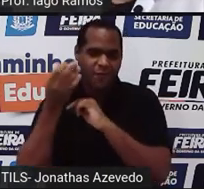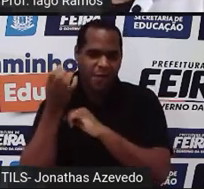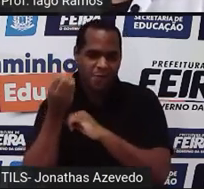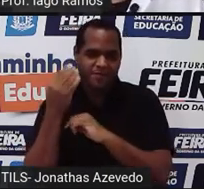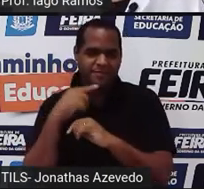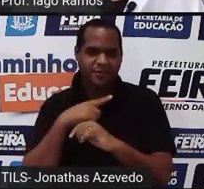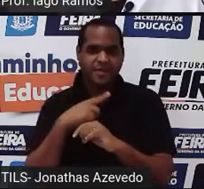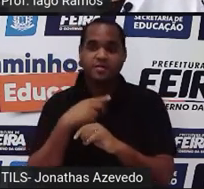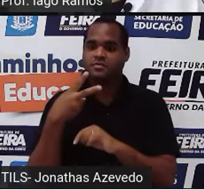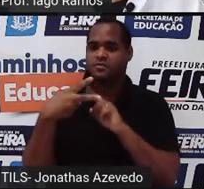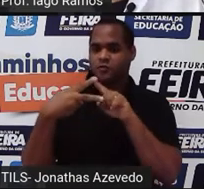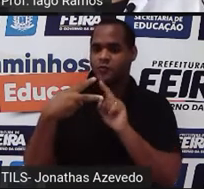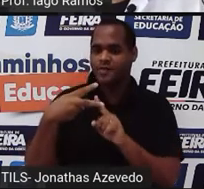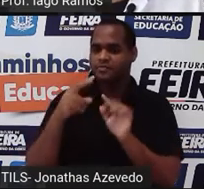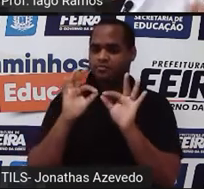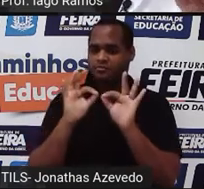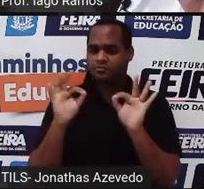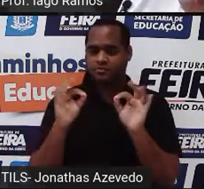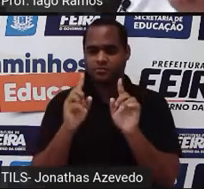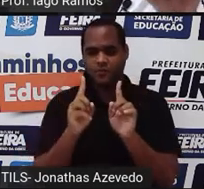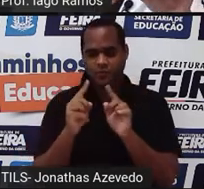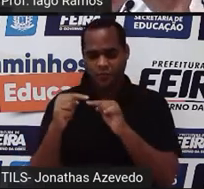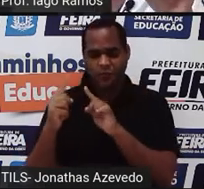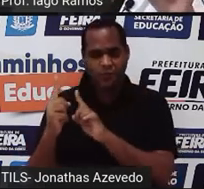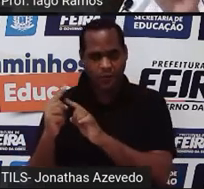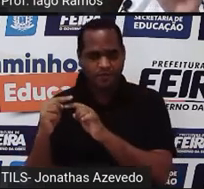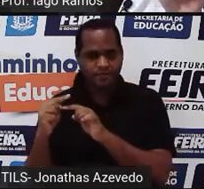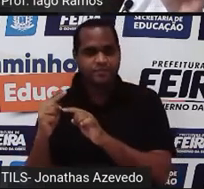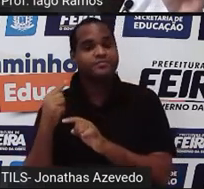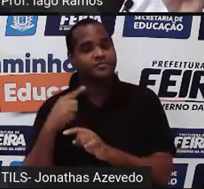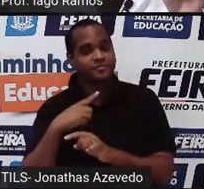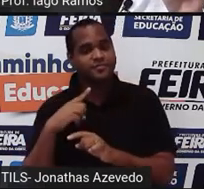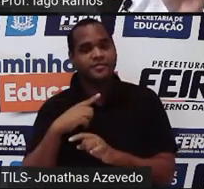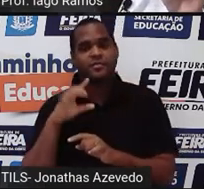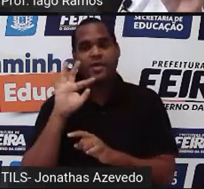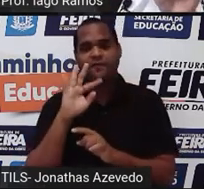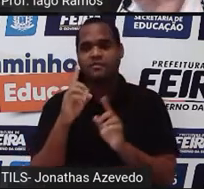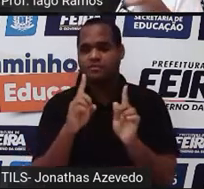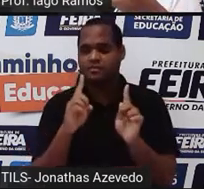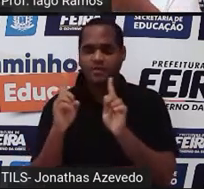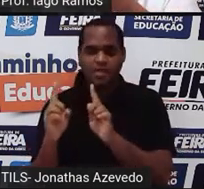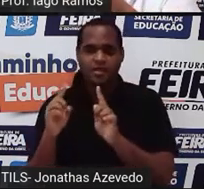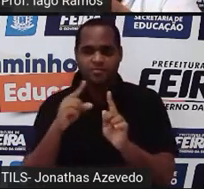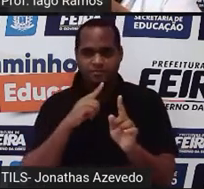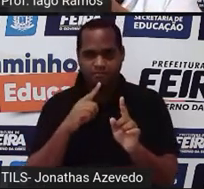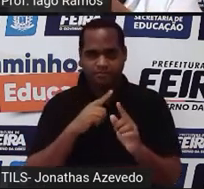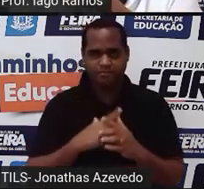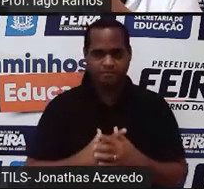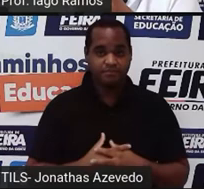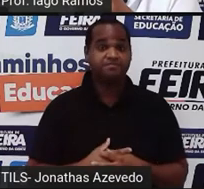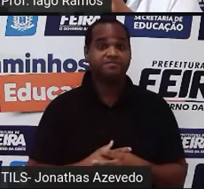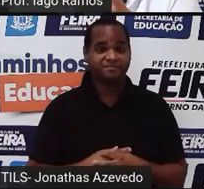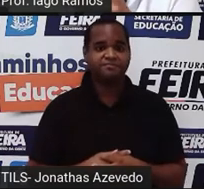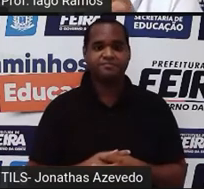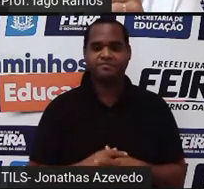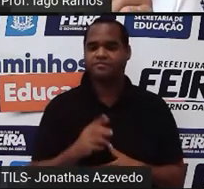tem dois quadrados de distância, olha só, do F até a reta. Então do outro